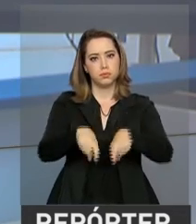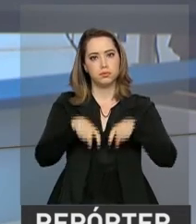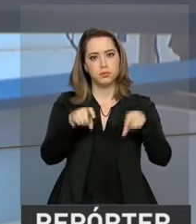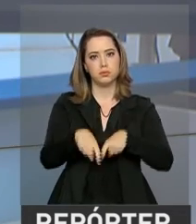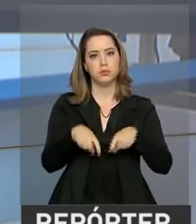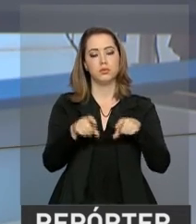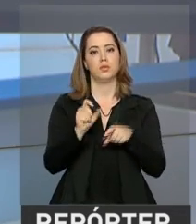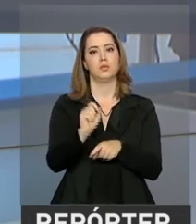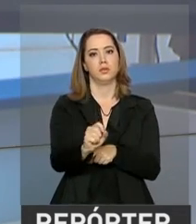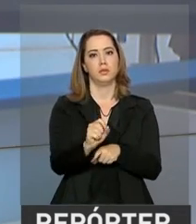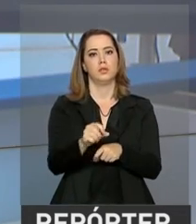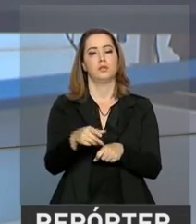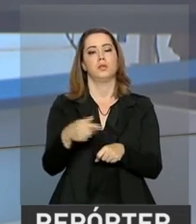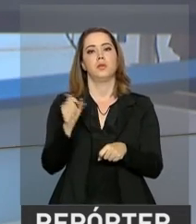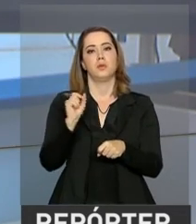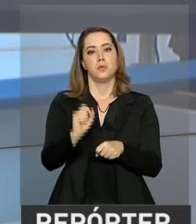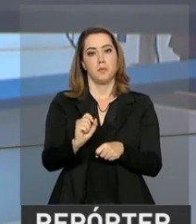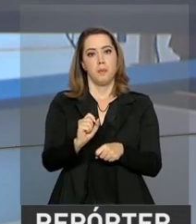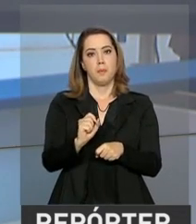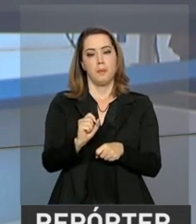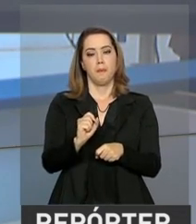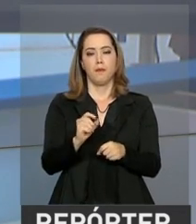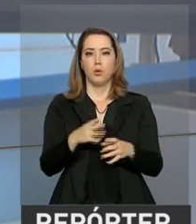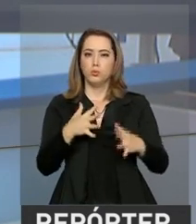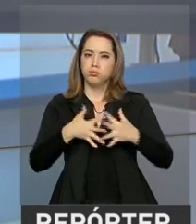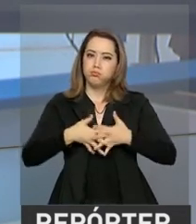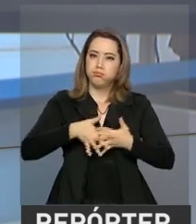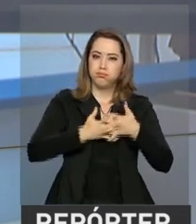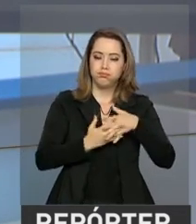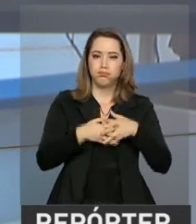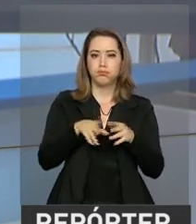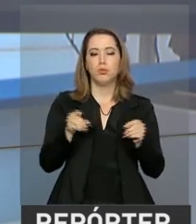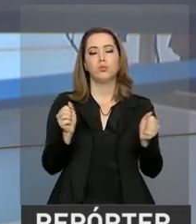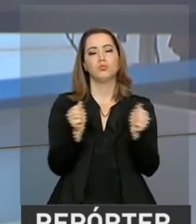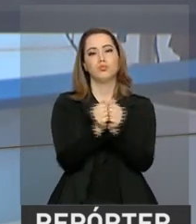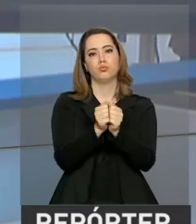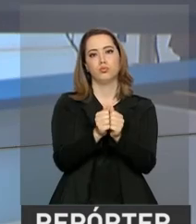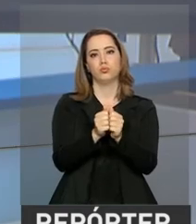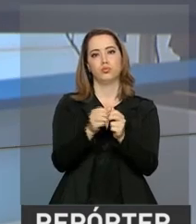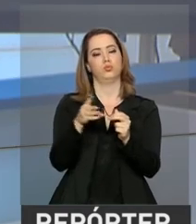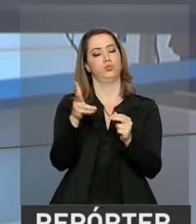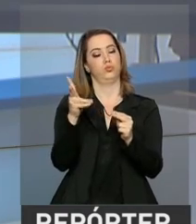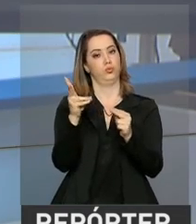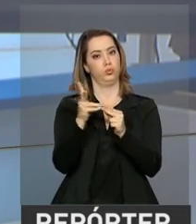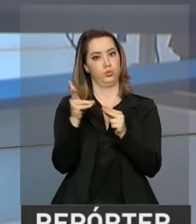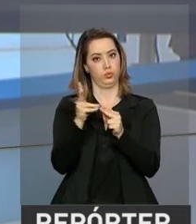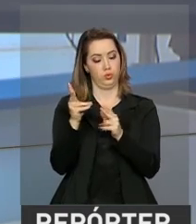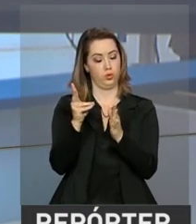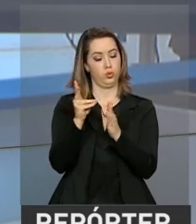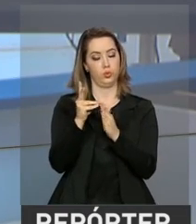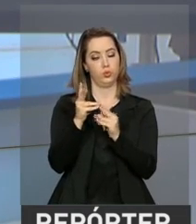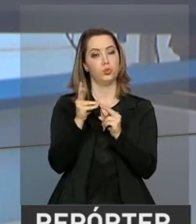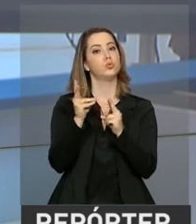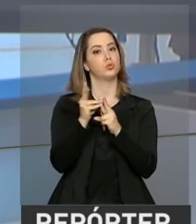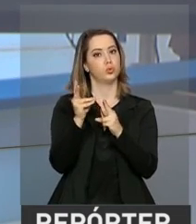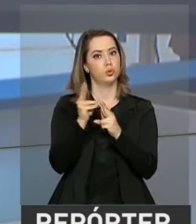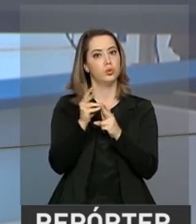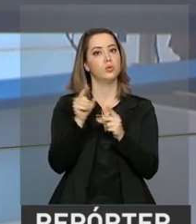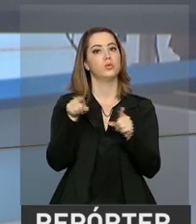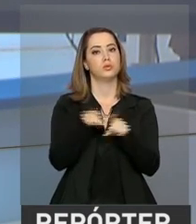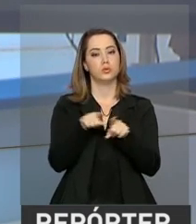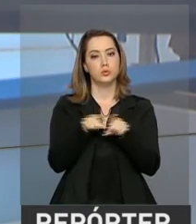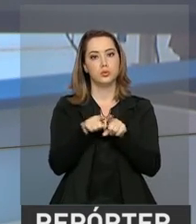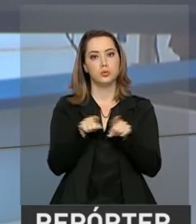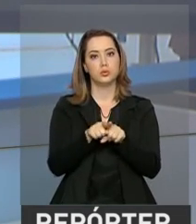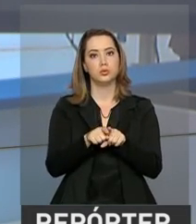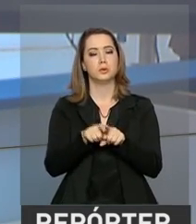260 quilômetros de Campo Grande. O confronto entre índios e fazendeiros resultou, no mês passado, na morte do agente de saúde